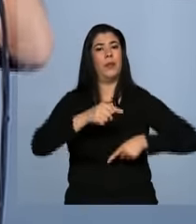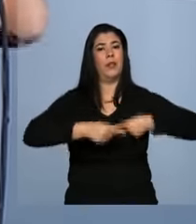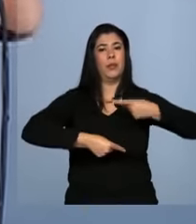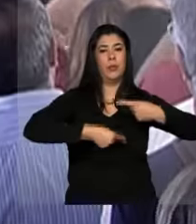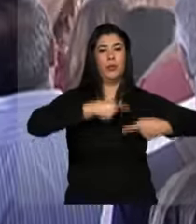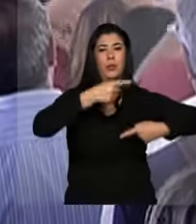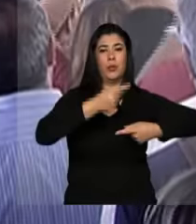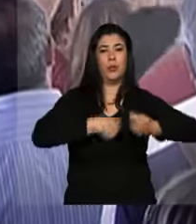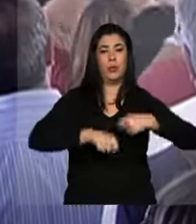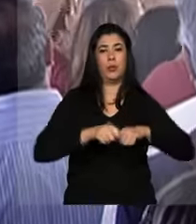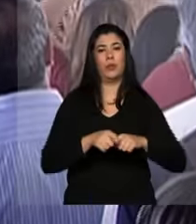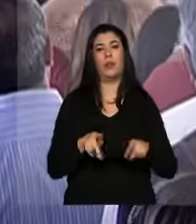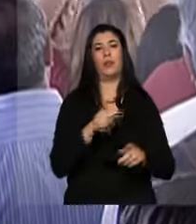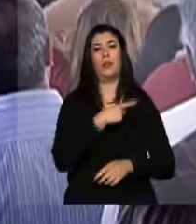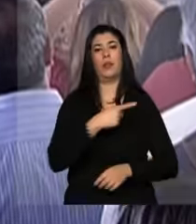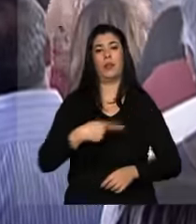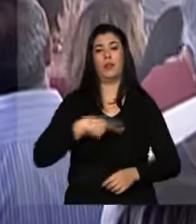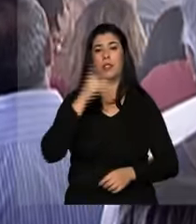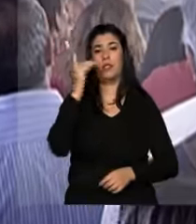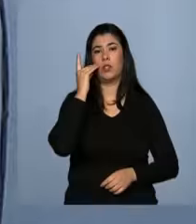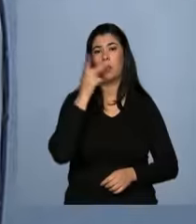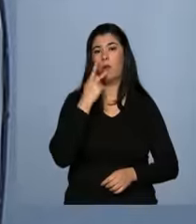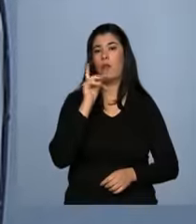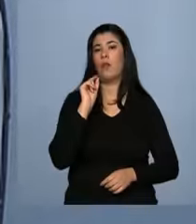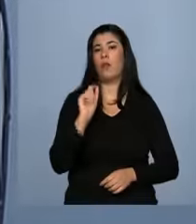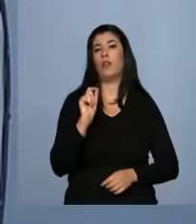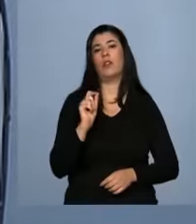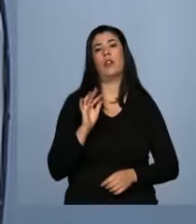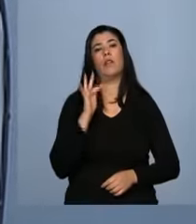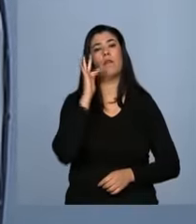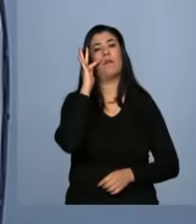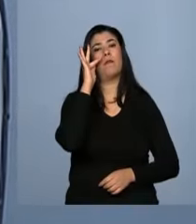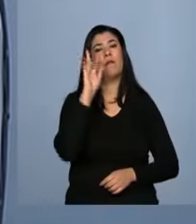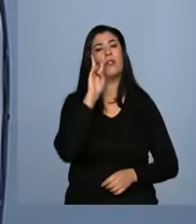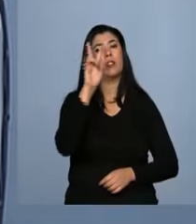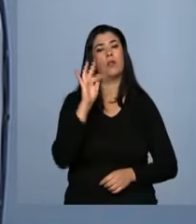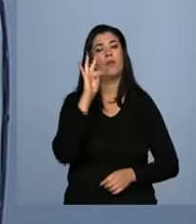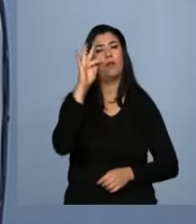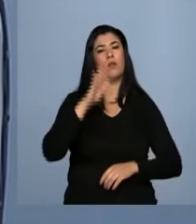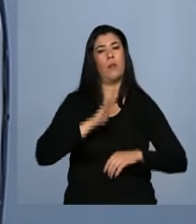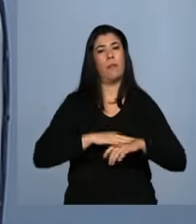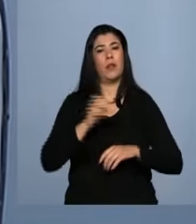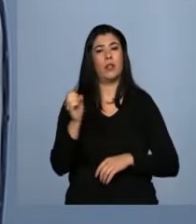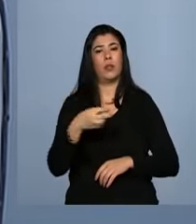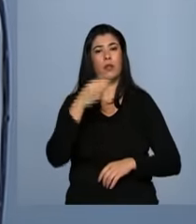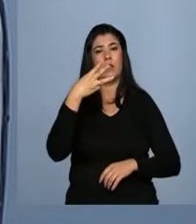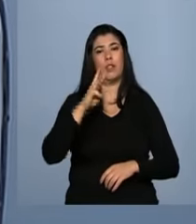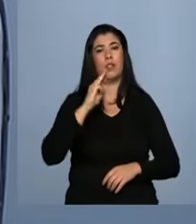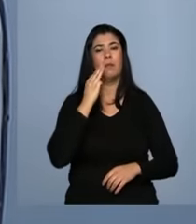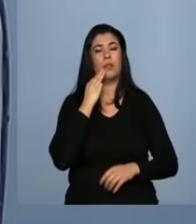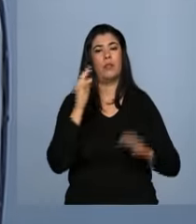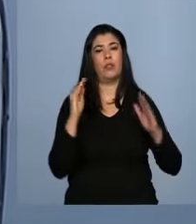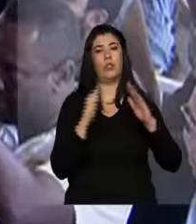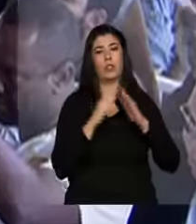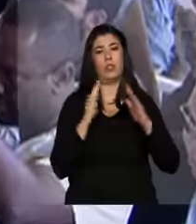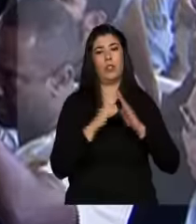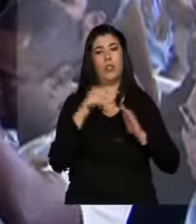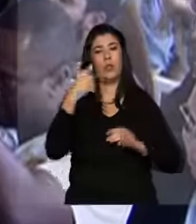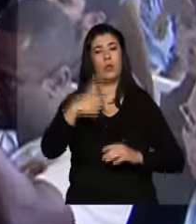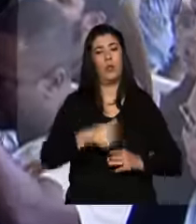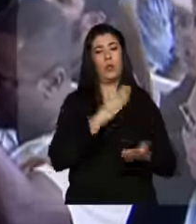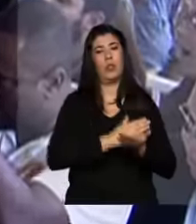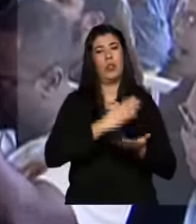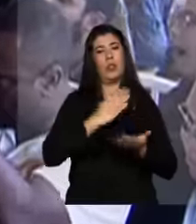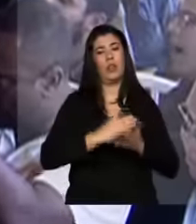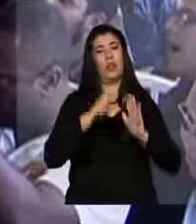roda girar. Dilma garantiu ainda que a previsão é de que mais 3 milhões de moradias sejam construídas na próxima etapa